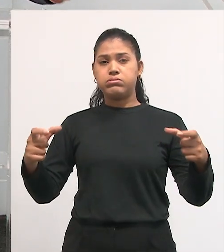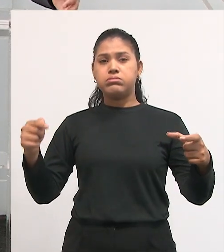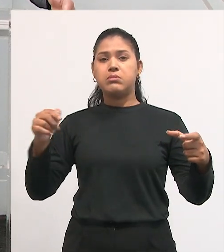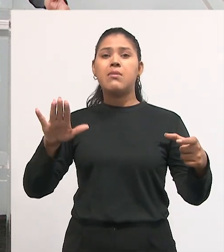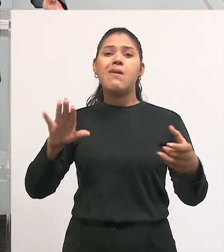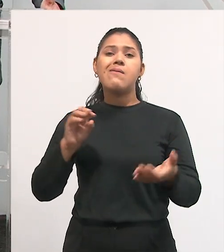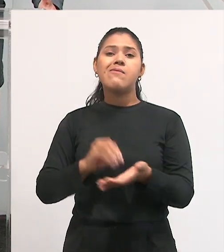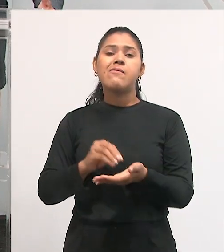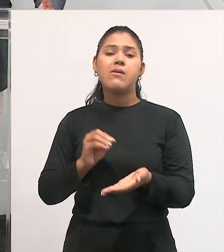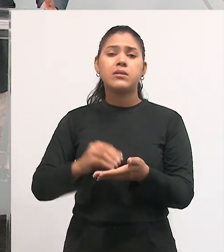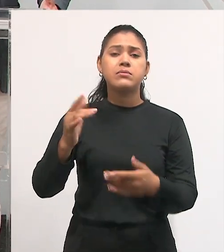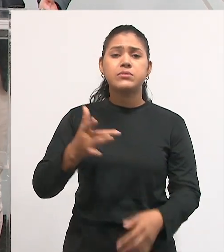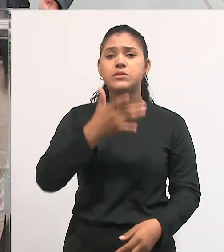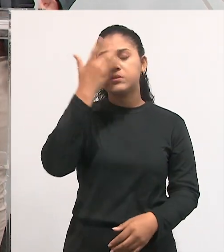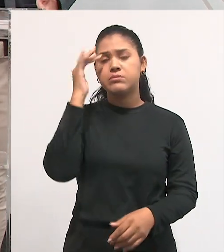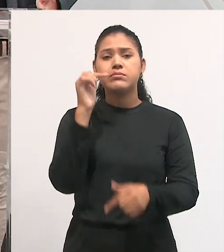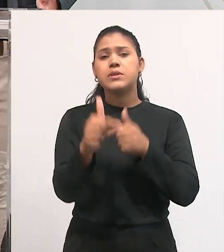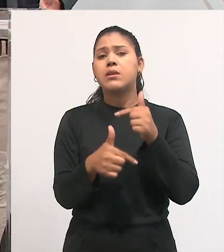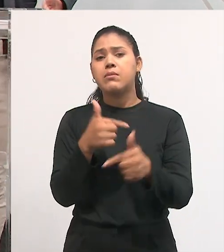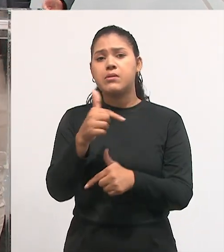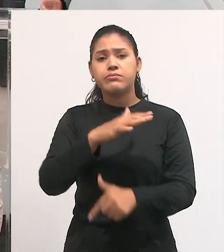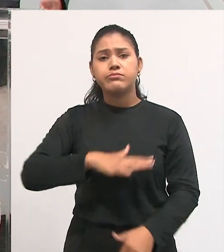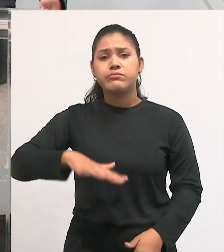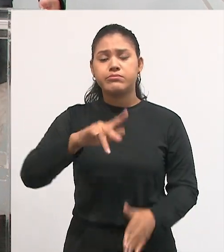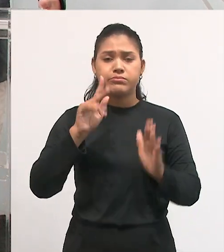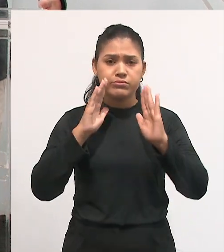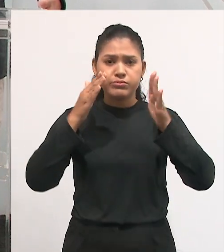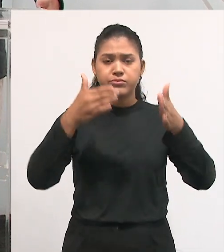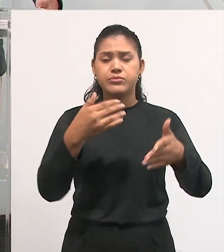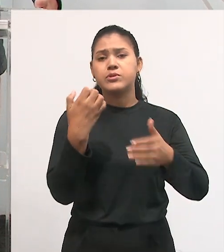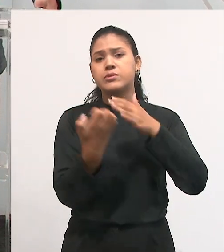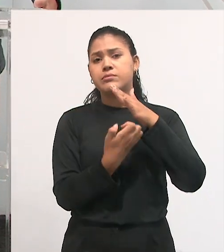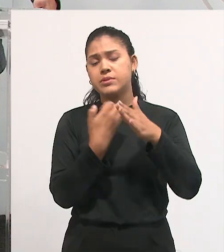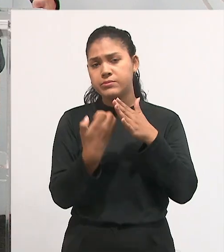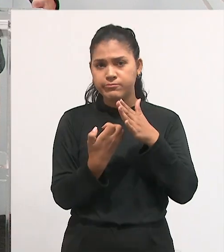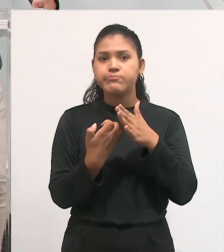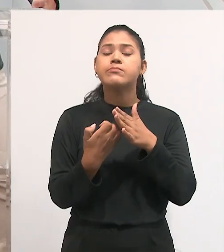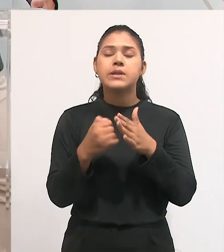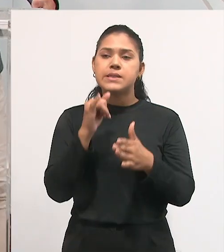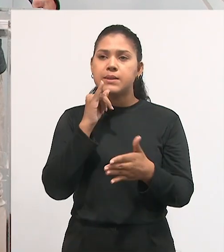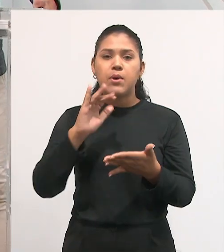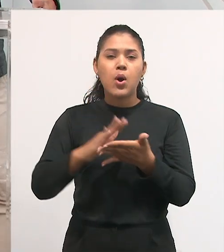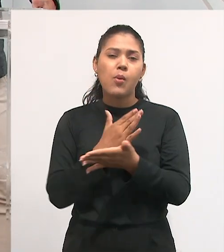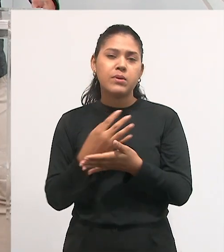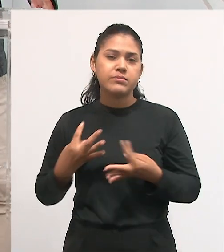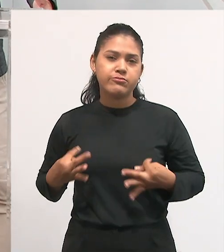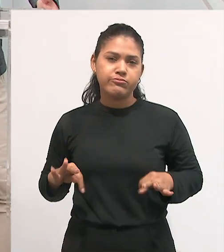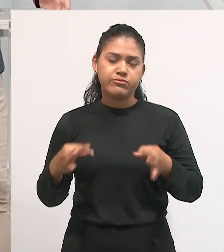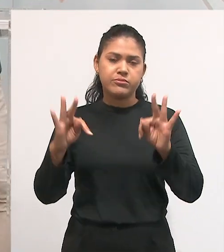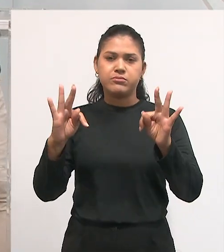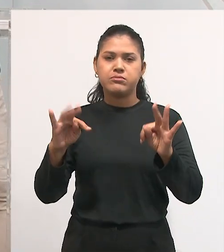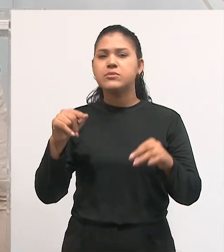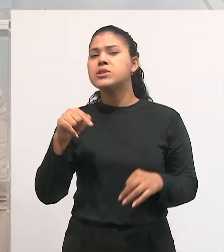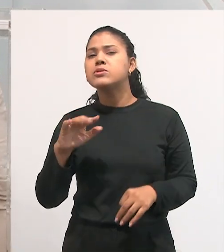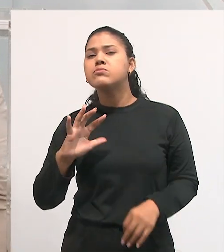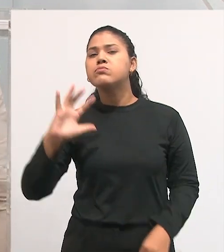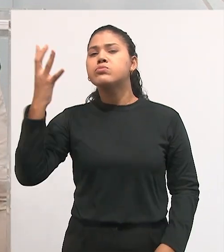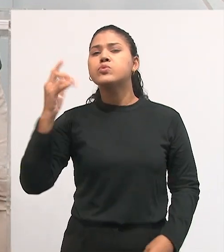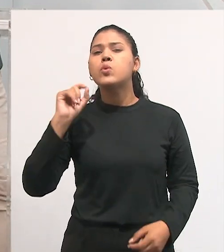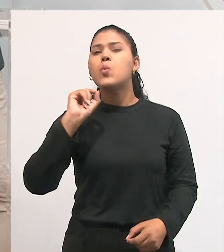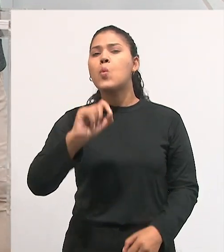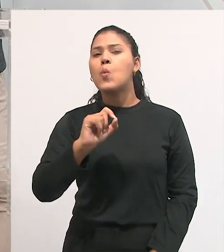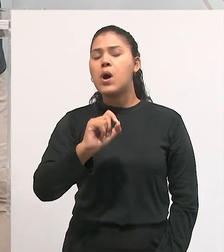mão de obra. Você não tem mão de obra para trabalhar com determinadas tecnologias. que isso vai incorrer? Né? Você vai incorrer e